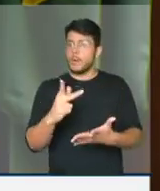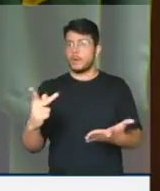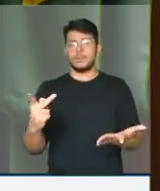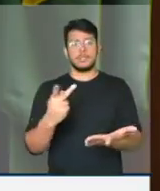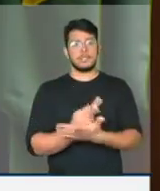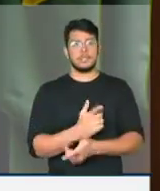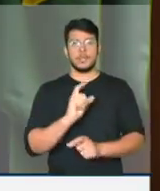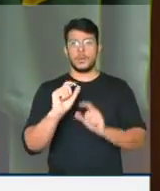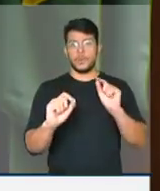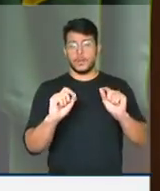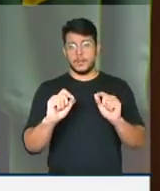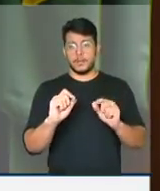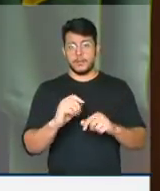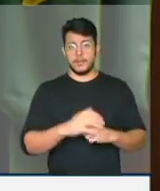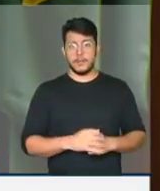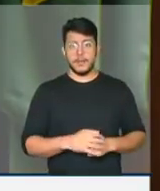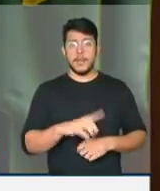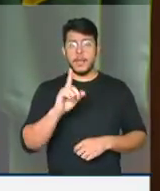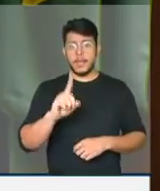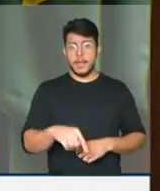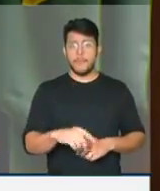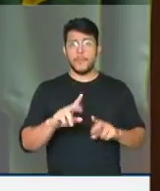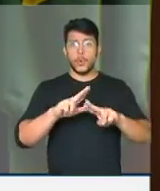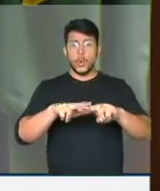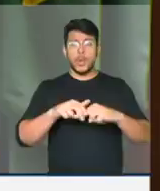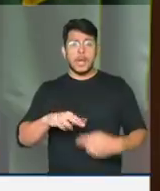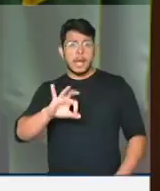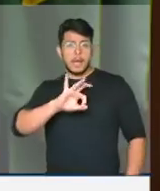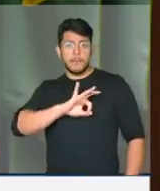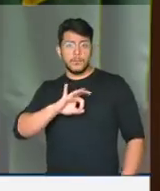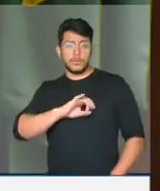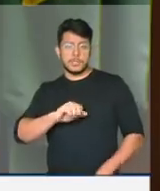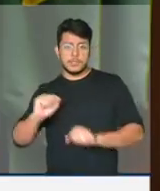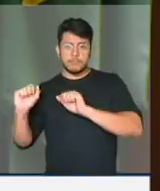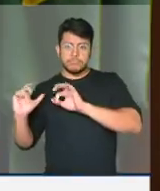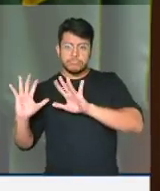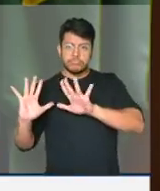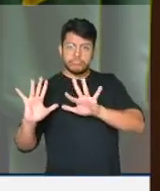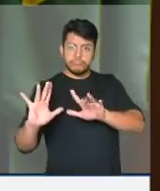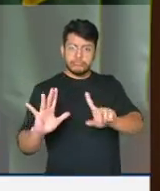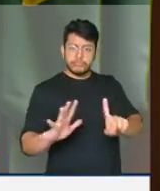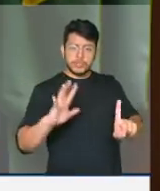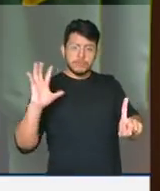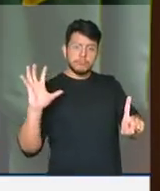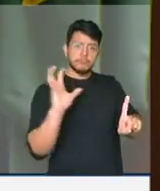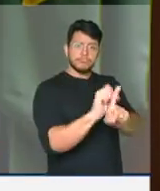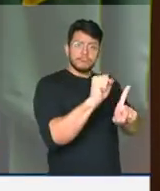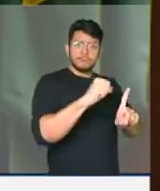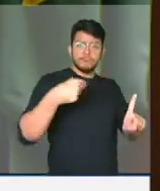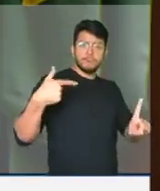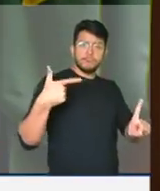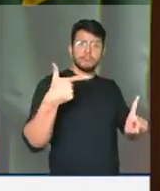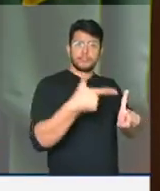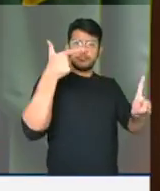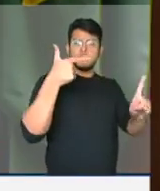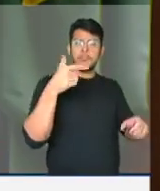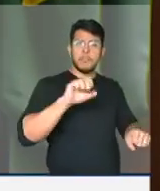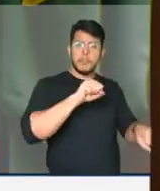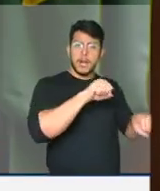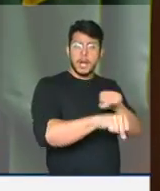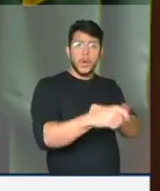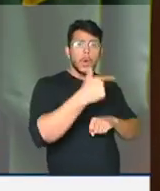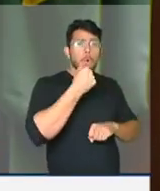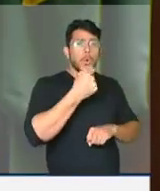Façam o paralelo para entender o que eu estou dizendo. Talvez esse domingo tenha sido no Brasil o domingo dos longos punhais,